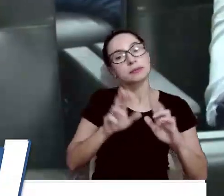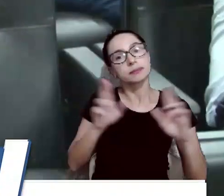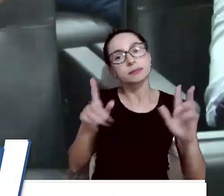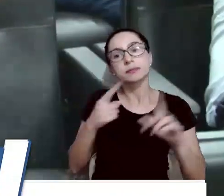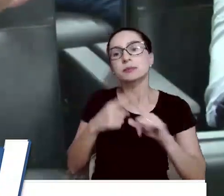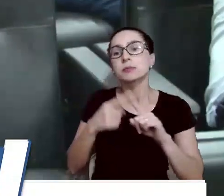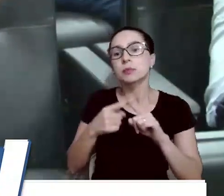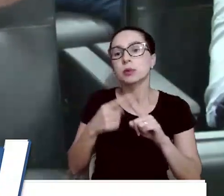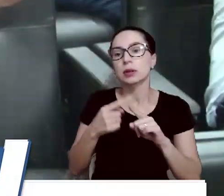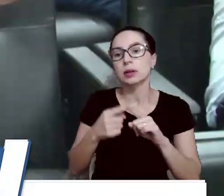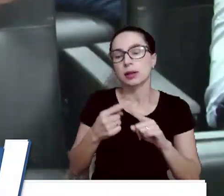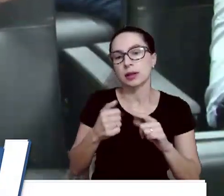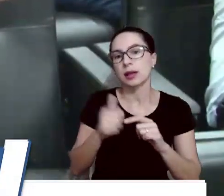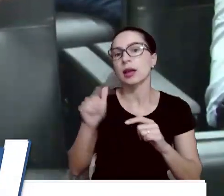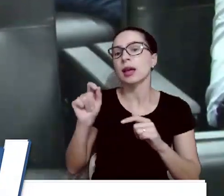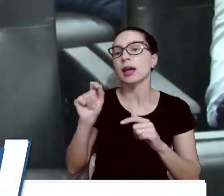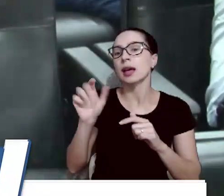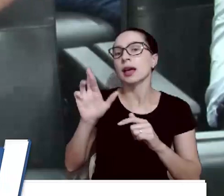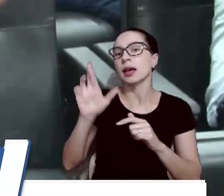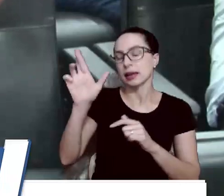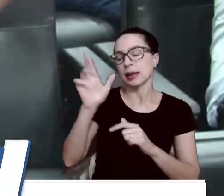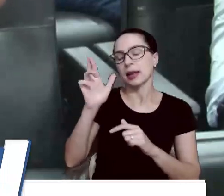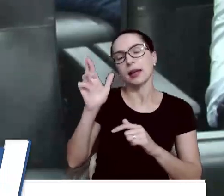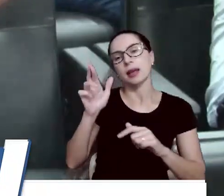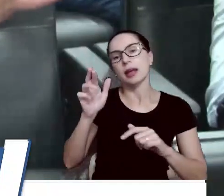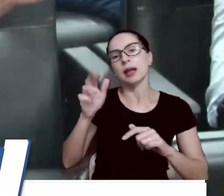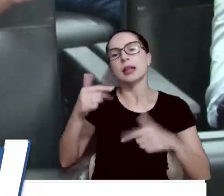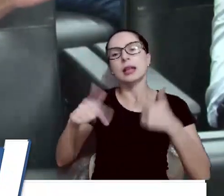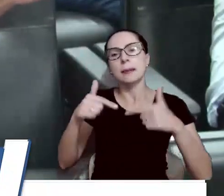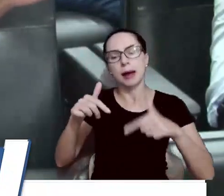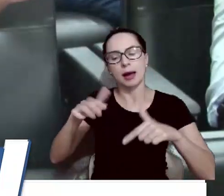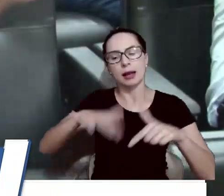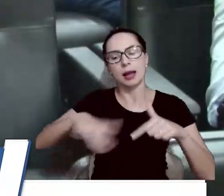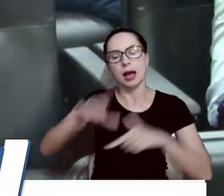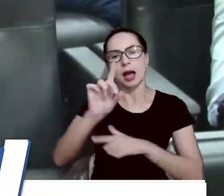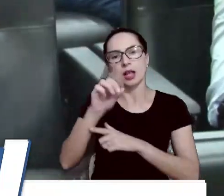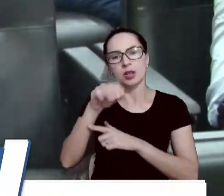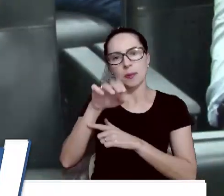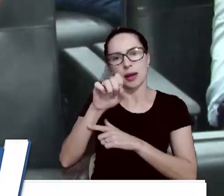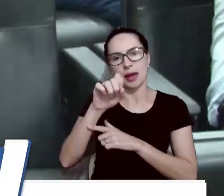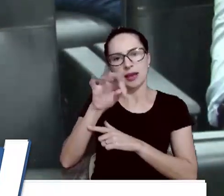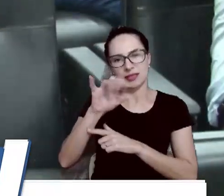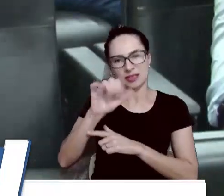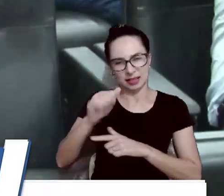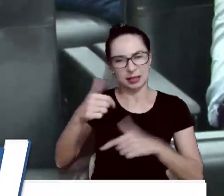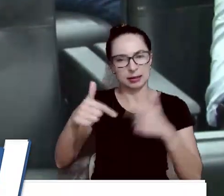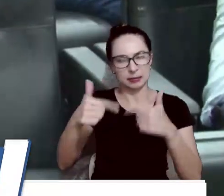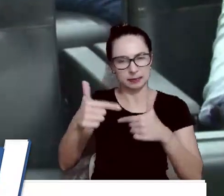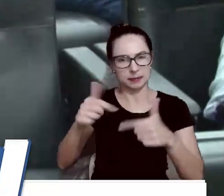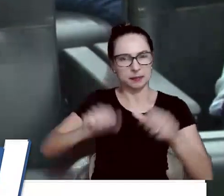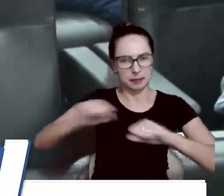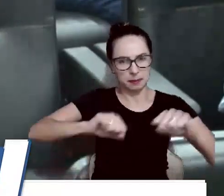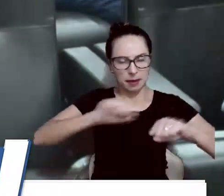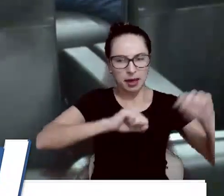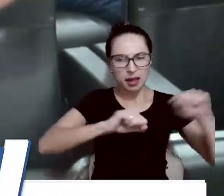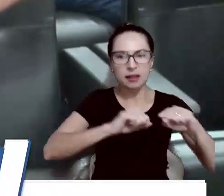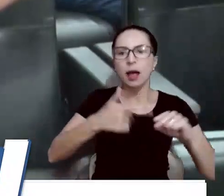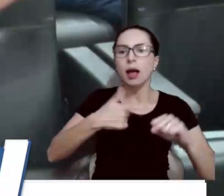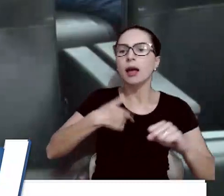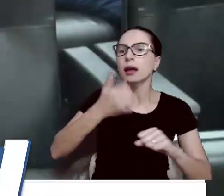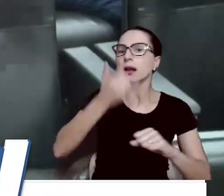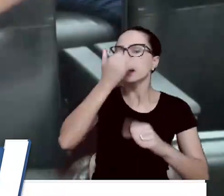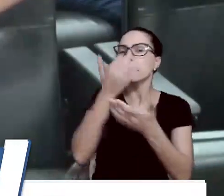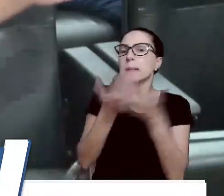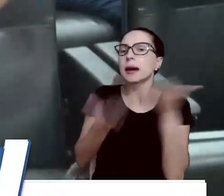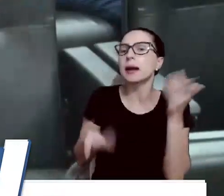temos quem é a doméstica, que essa categoria foi prejudicada, porque deixa de se ter o